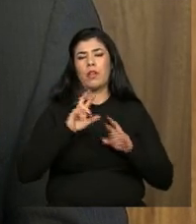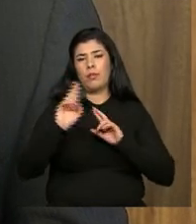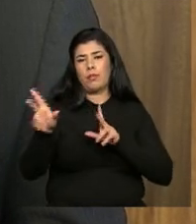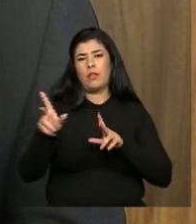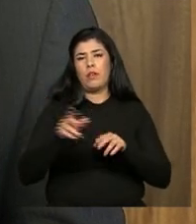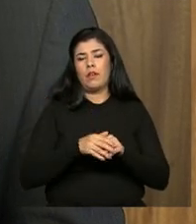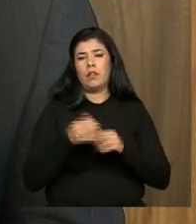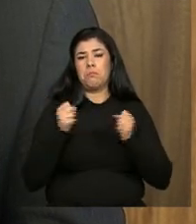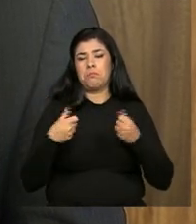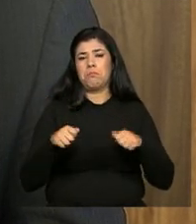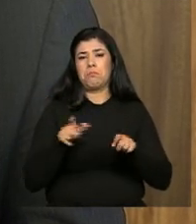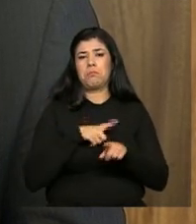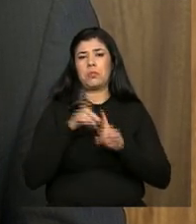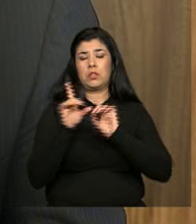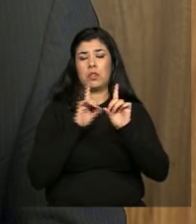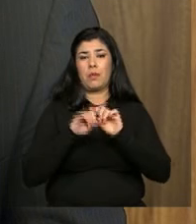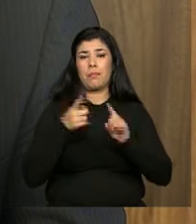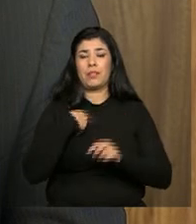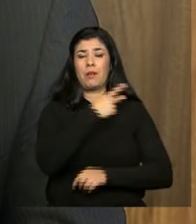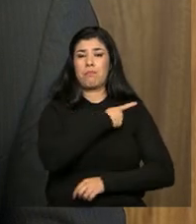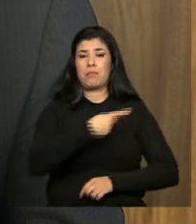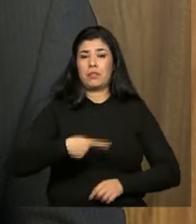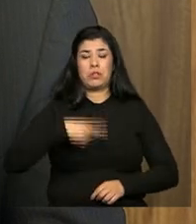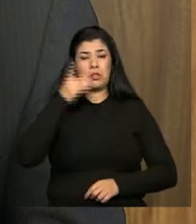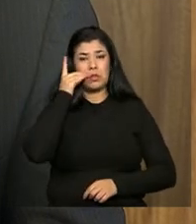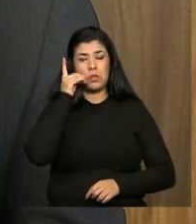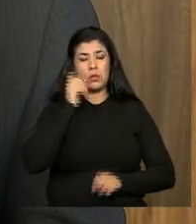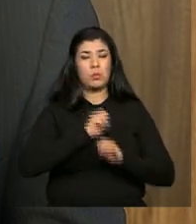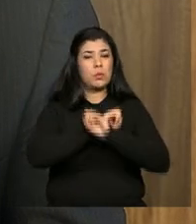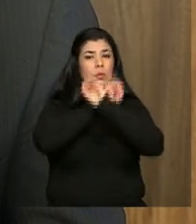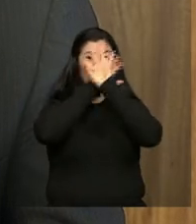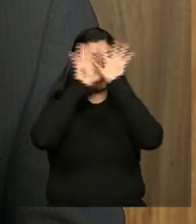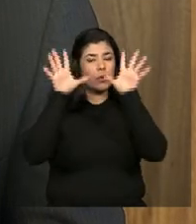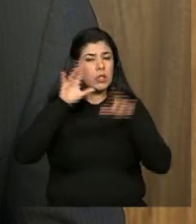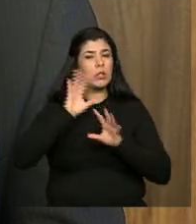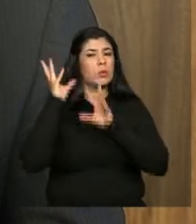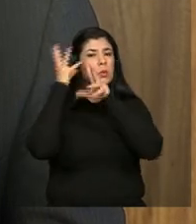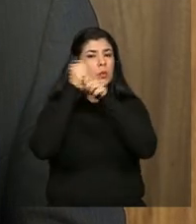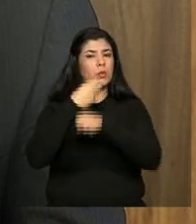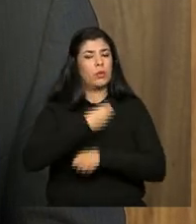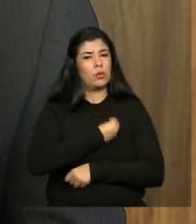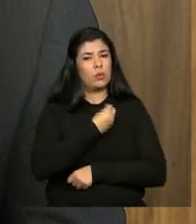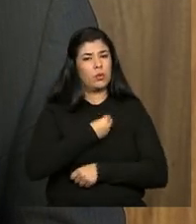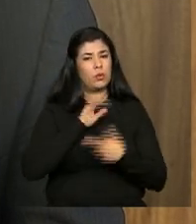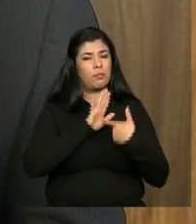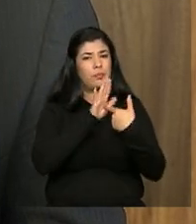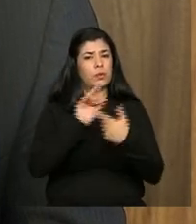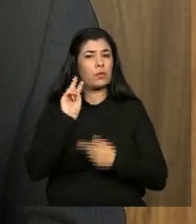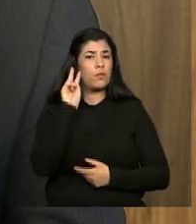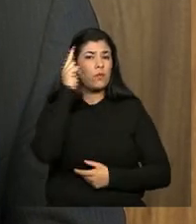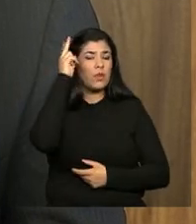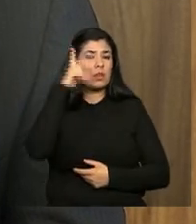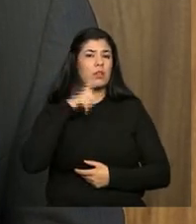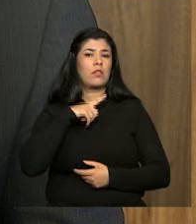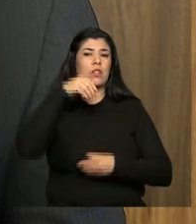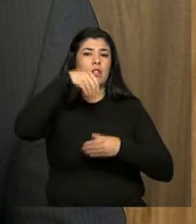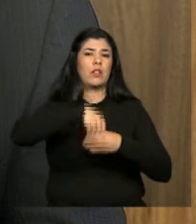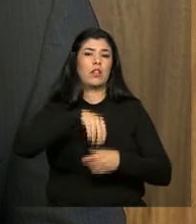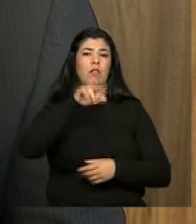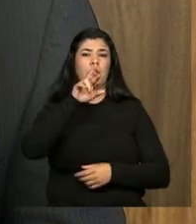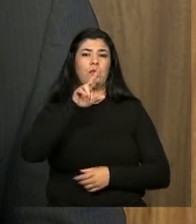que é a sua formação a sua história de vida com a transparência das suas atitudes os valores republicanos